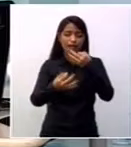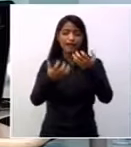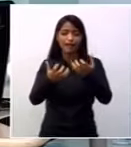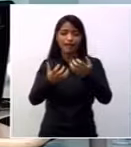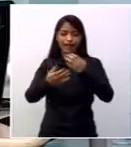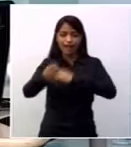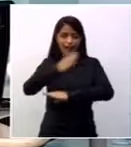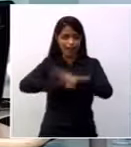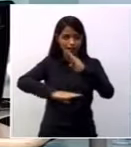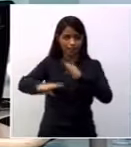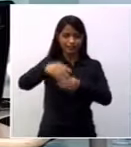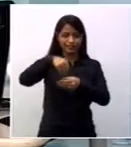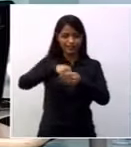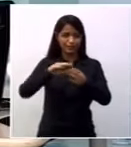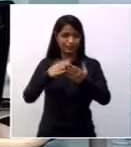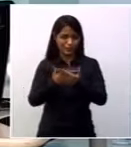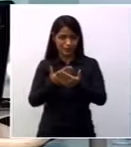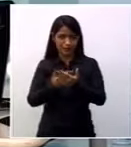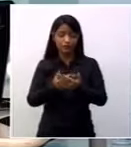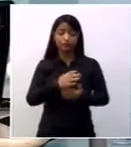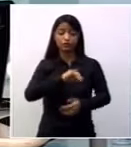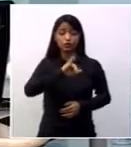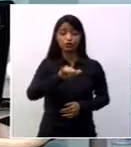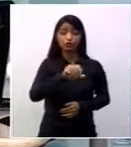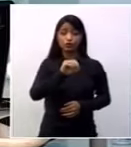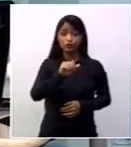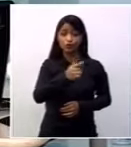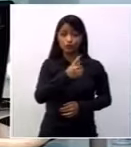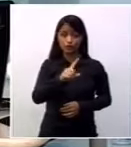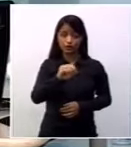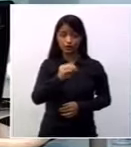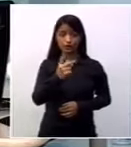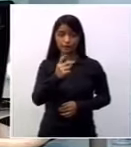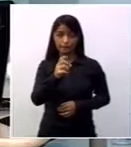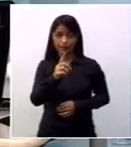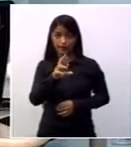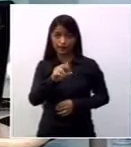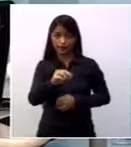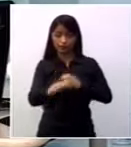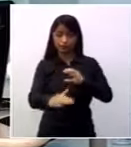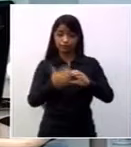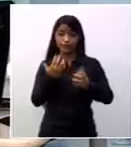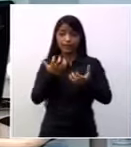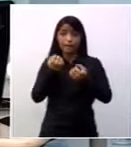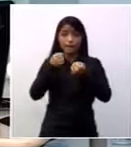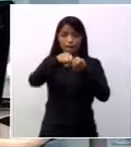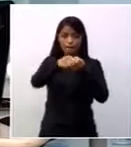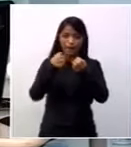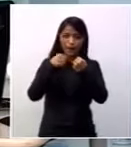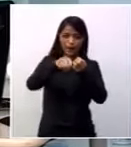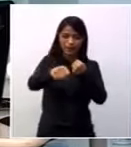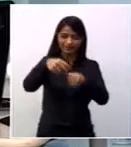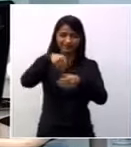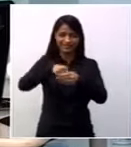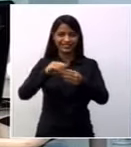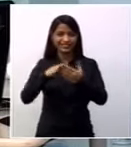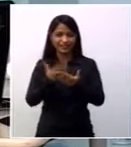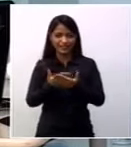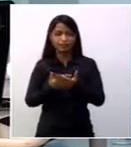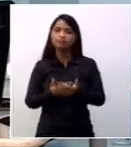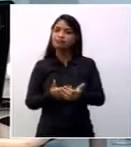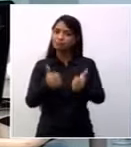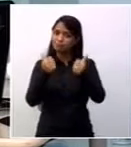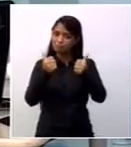João Pedro, boxe. É isso aí, galera. A gente pode praticar essas atividades, sim, na escola, de forma adaptada